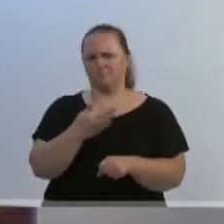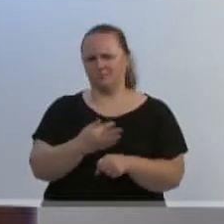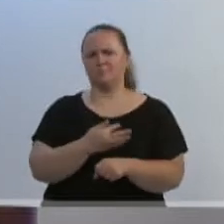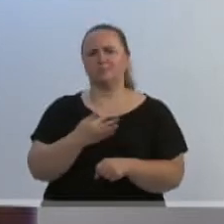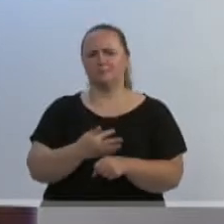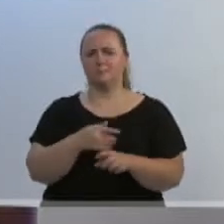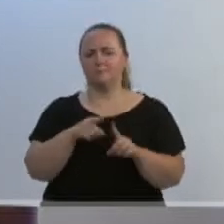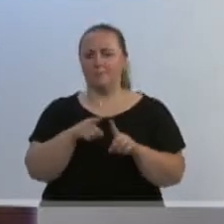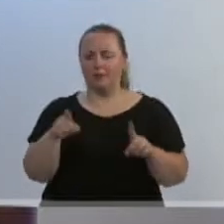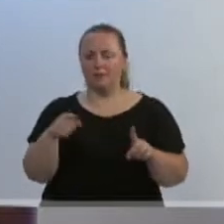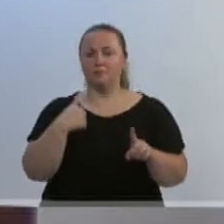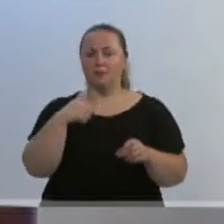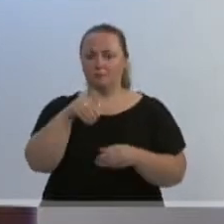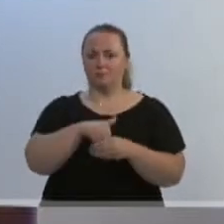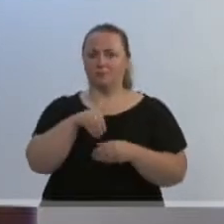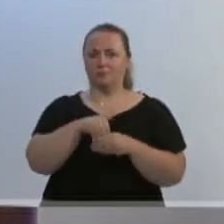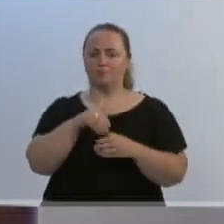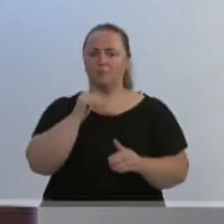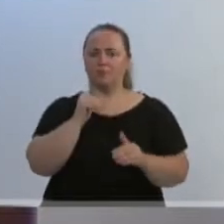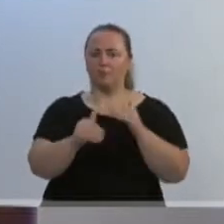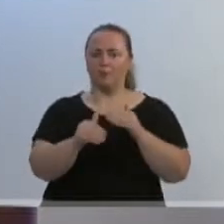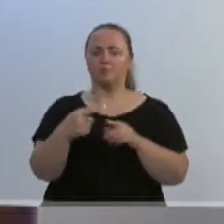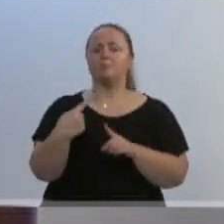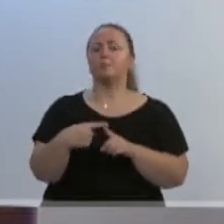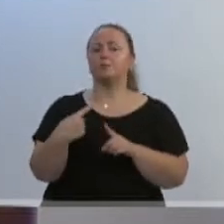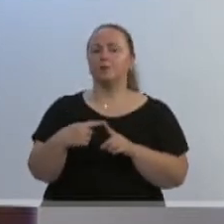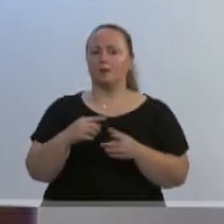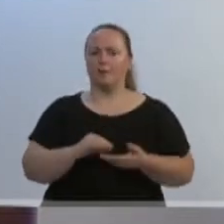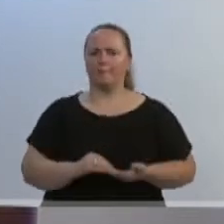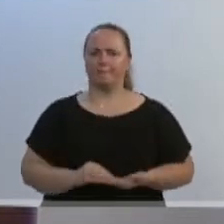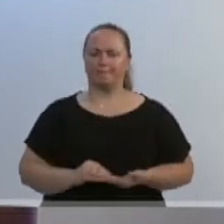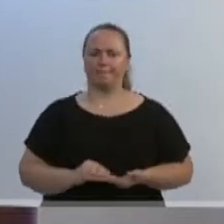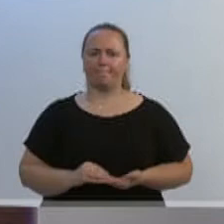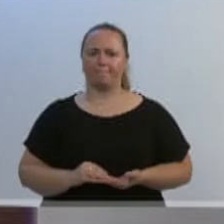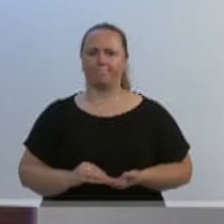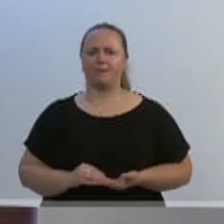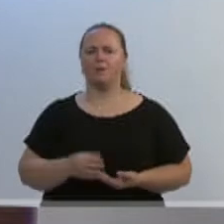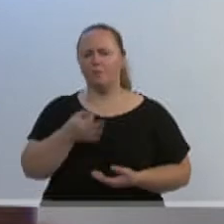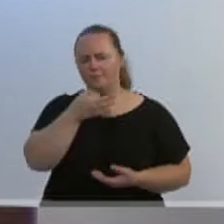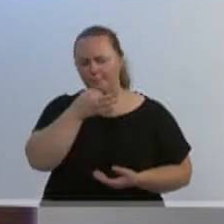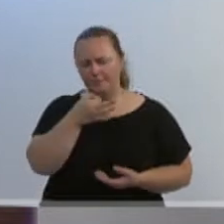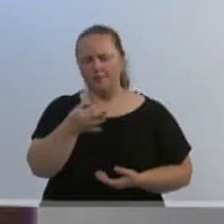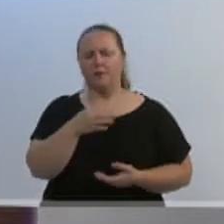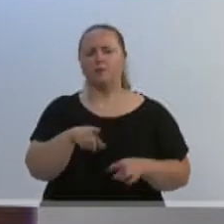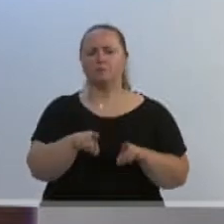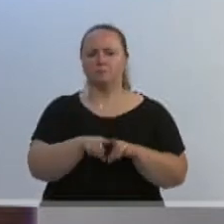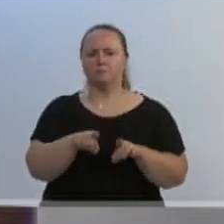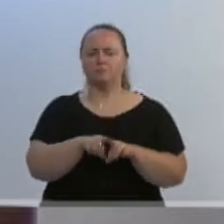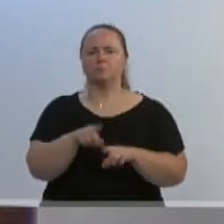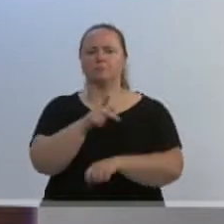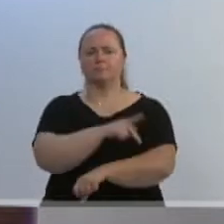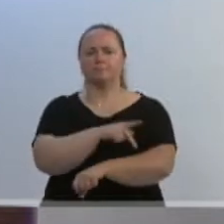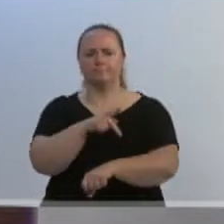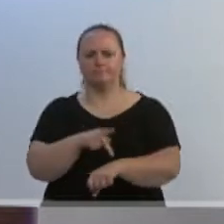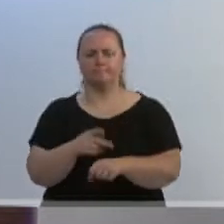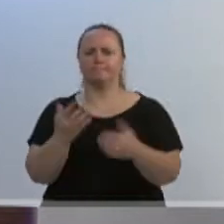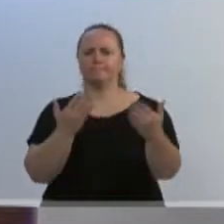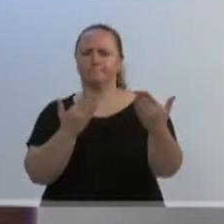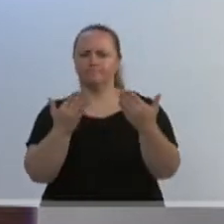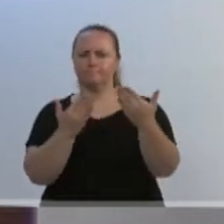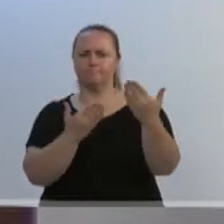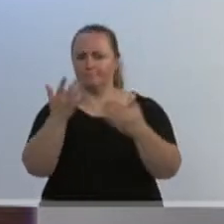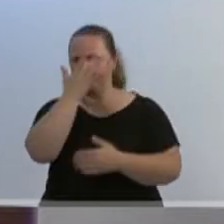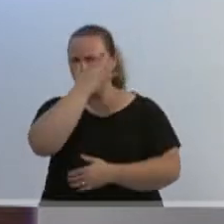dizer que eu votei contra, porque eu acredito, e baseado na opinião também de pedagogos, psicólogos, gente